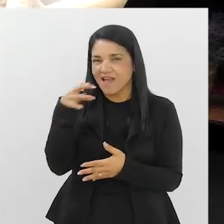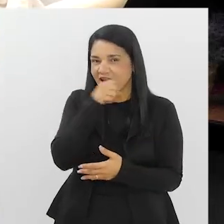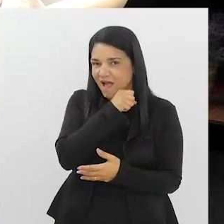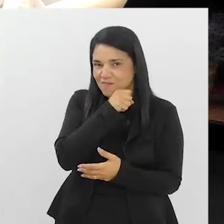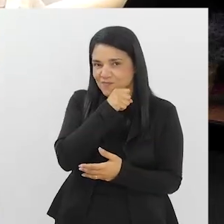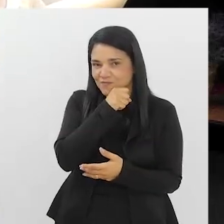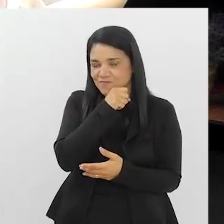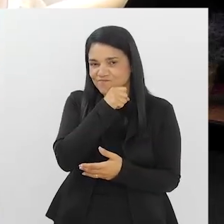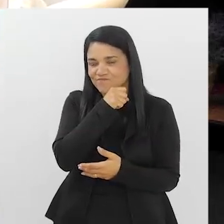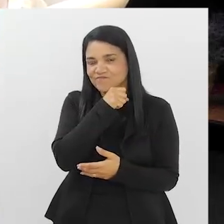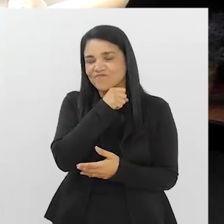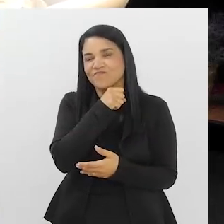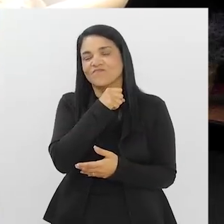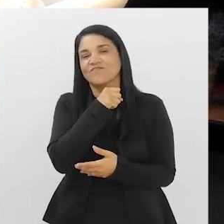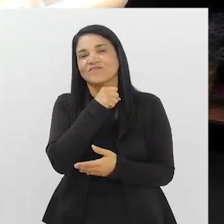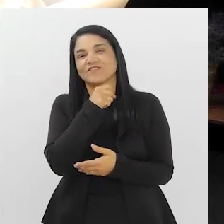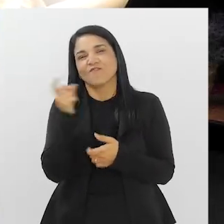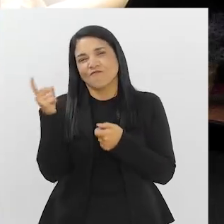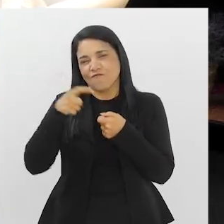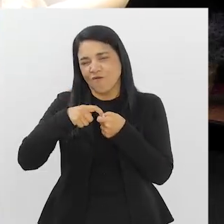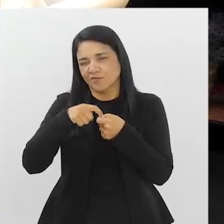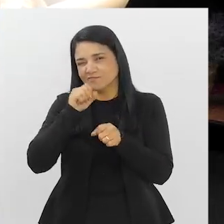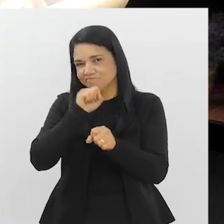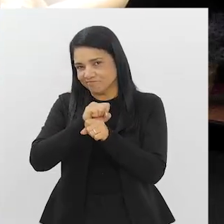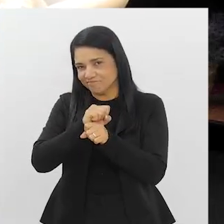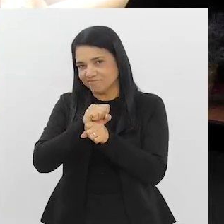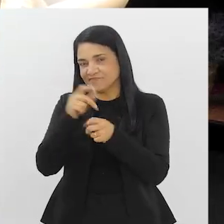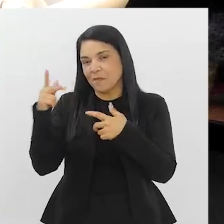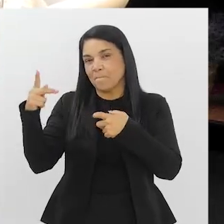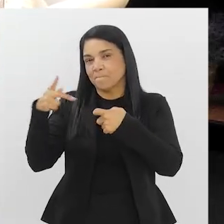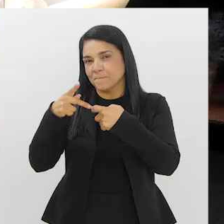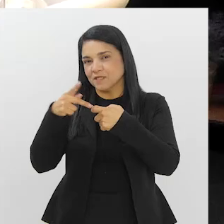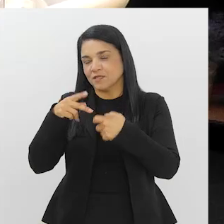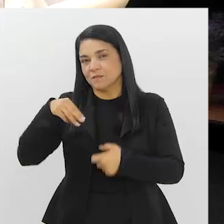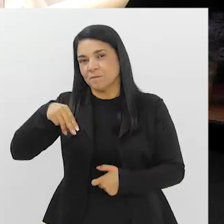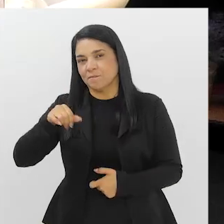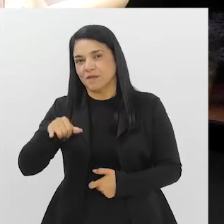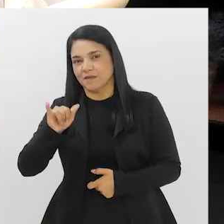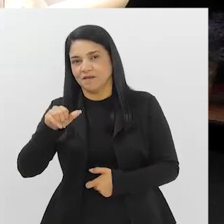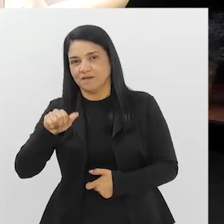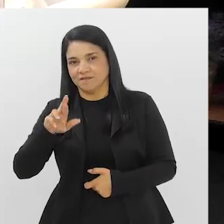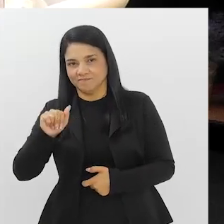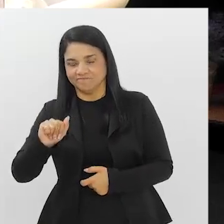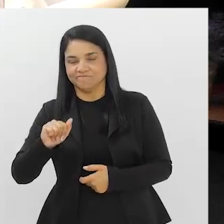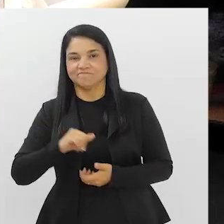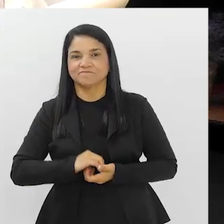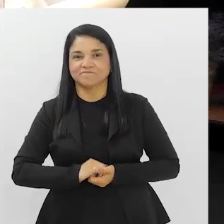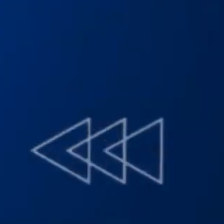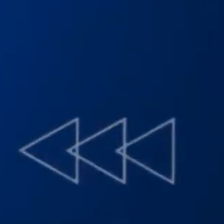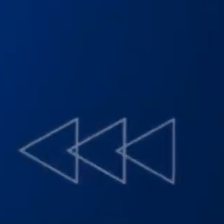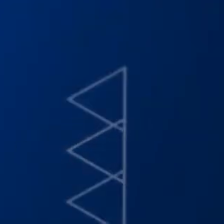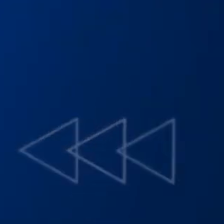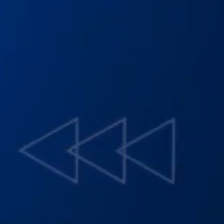você para um rápido, muito breve intervalo e a gente volta já já com a pediatra Nayara. Fique conosco.